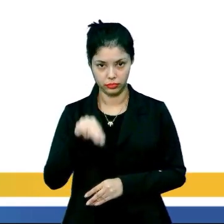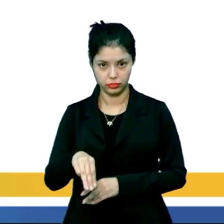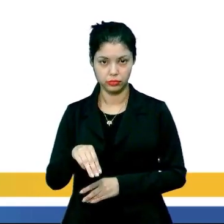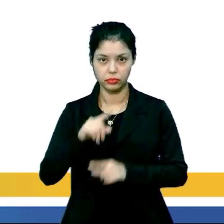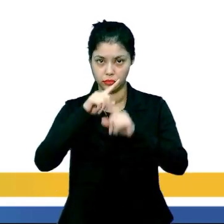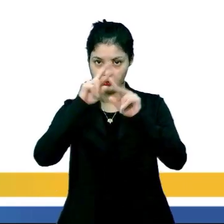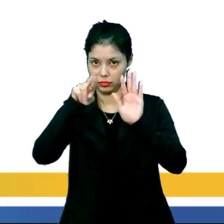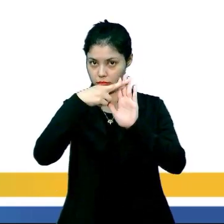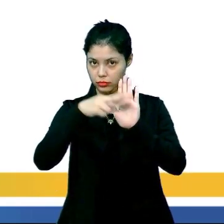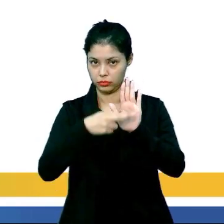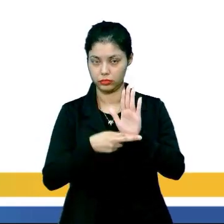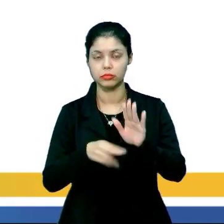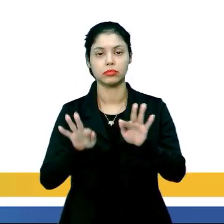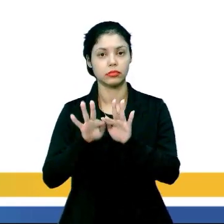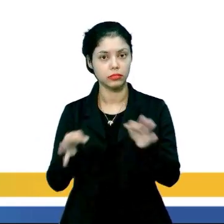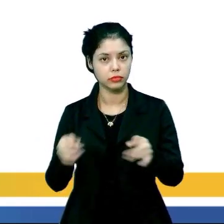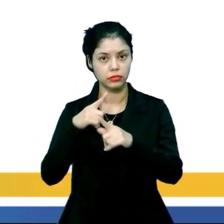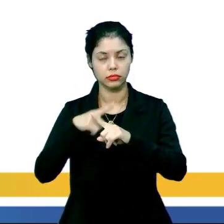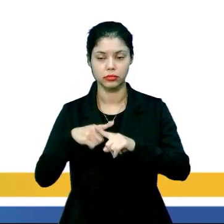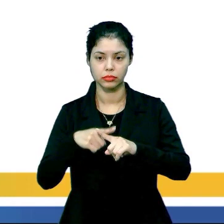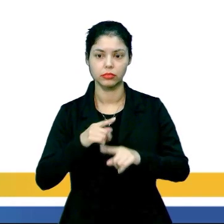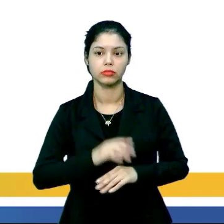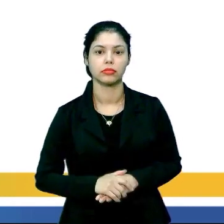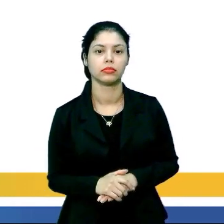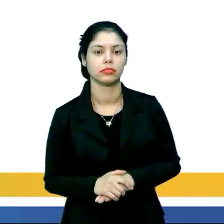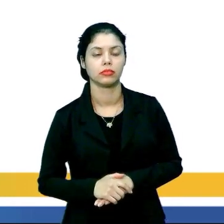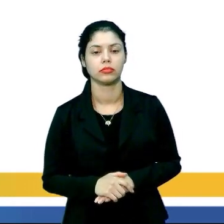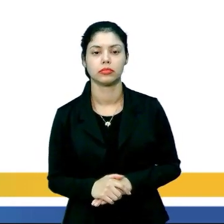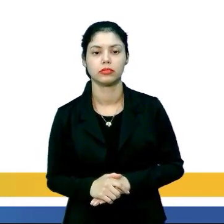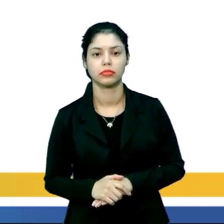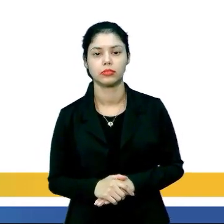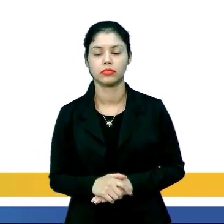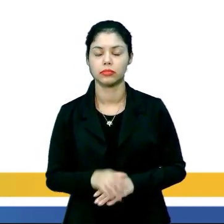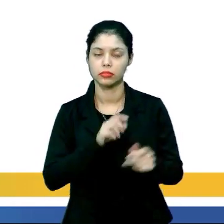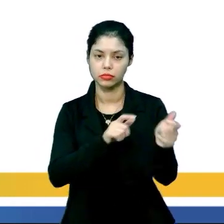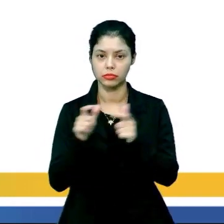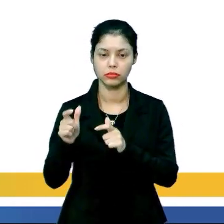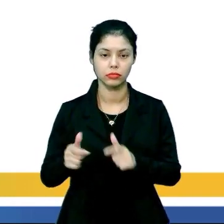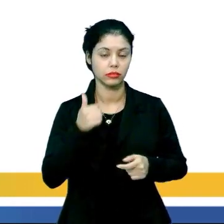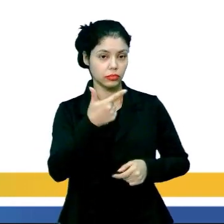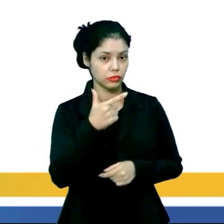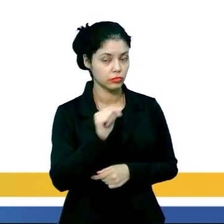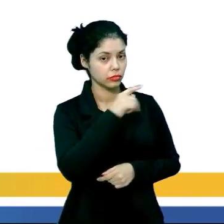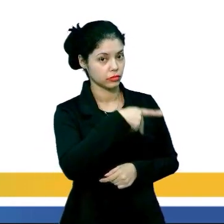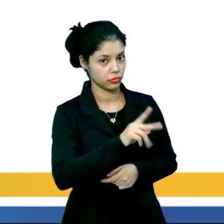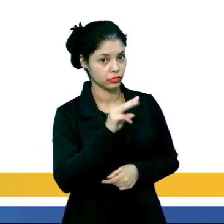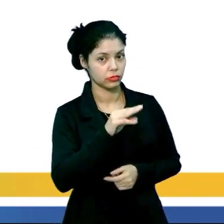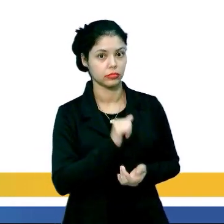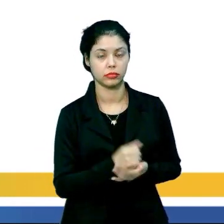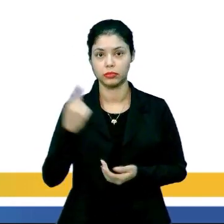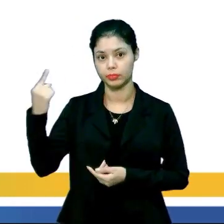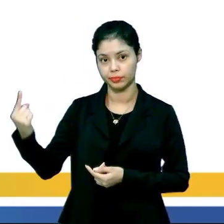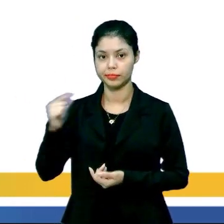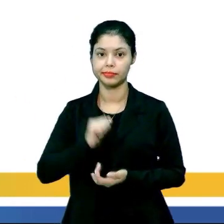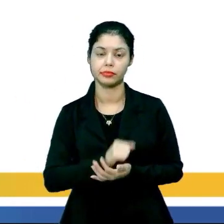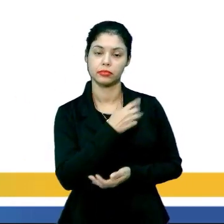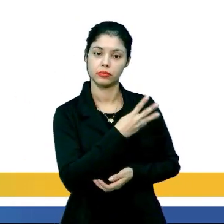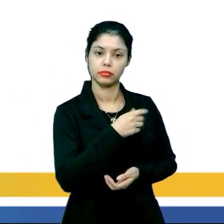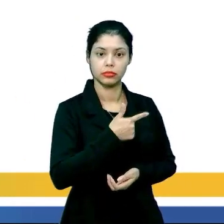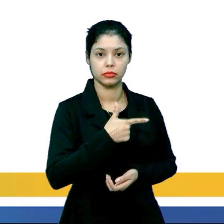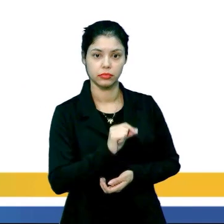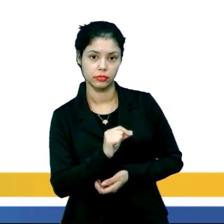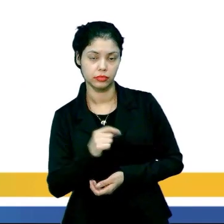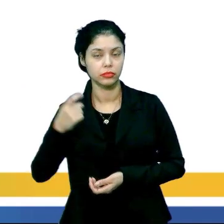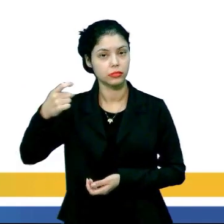uma regra de 3, uma proporção, onde 20 km está para 1 litro, assim